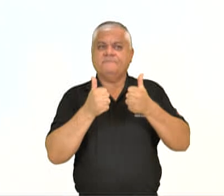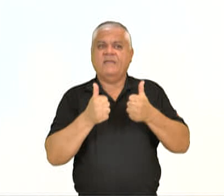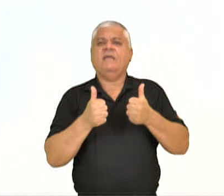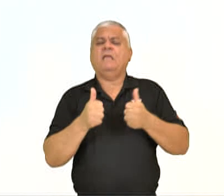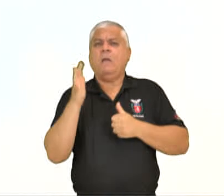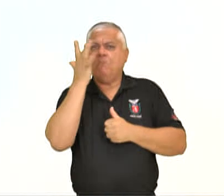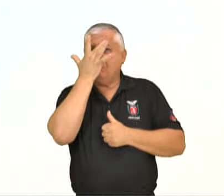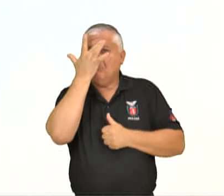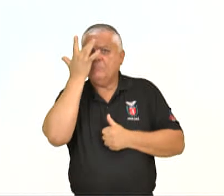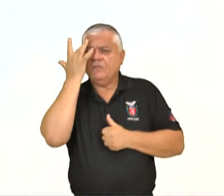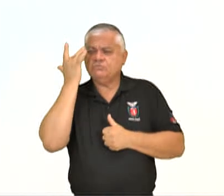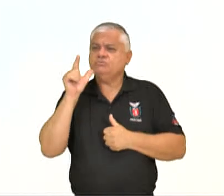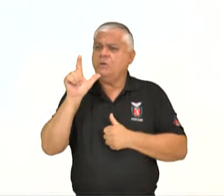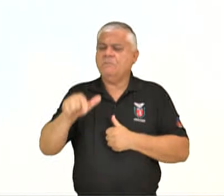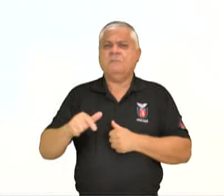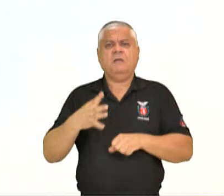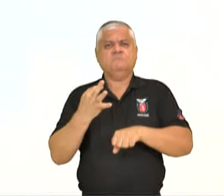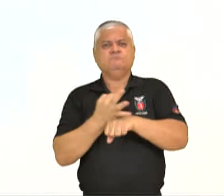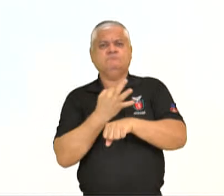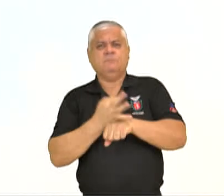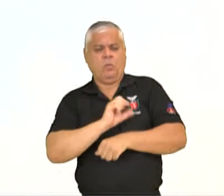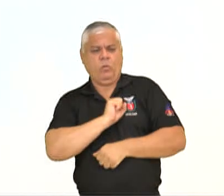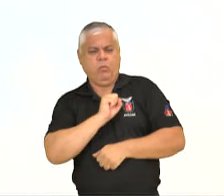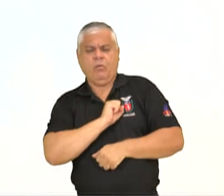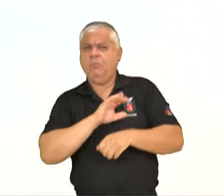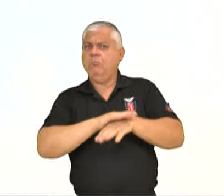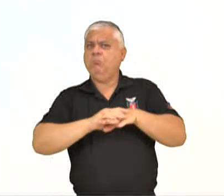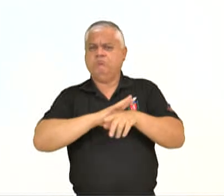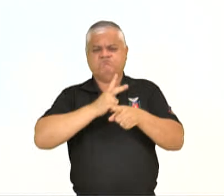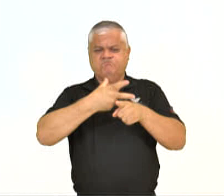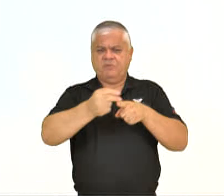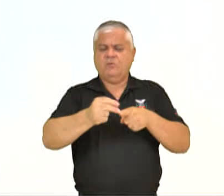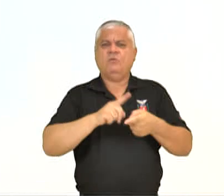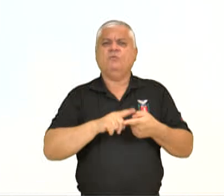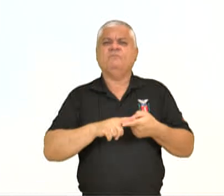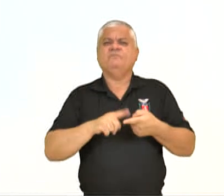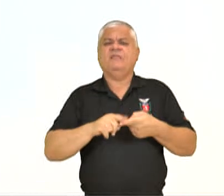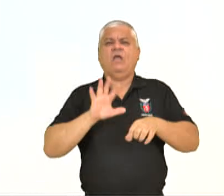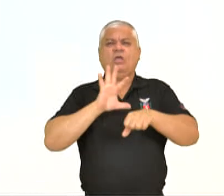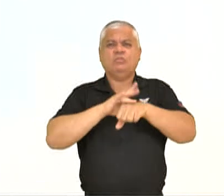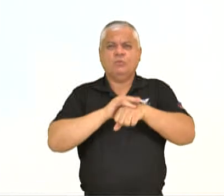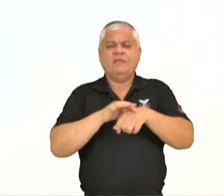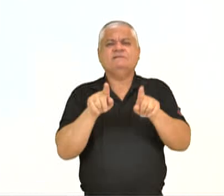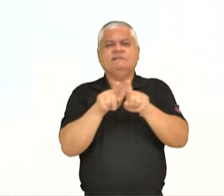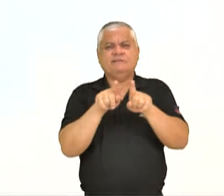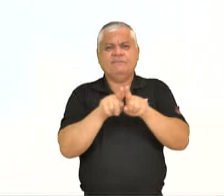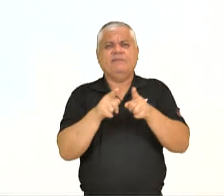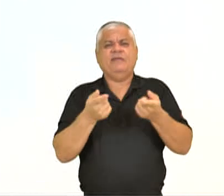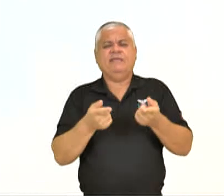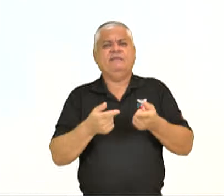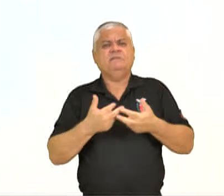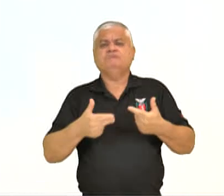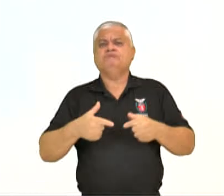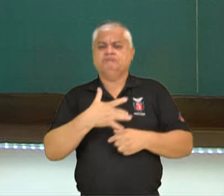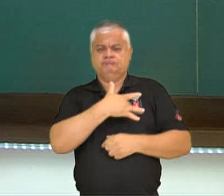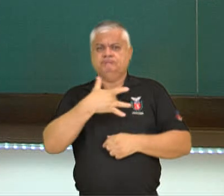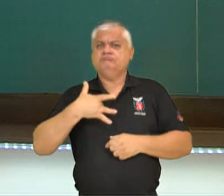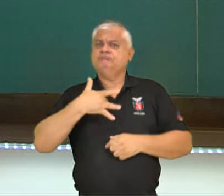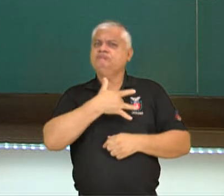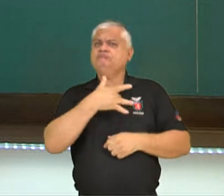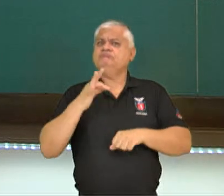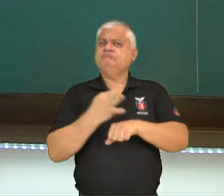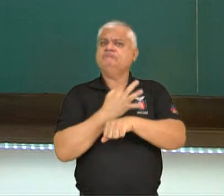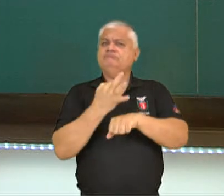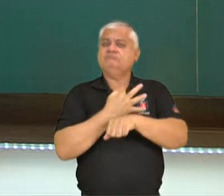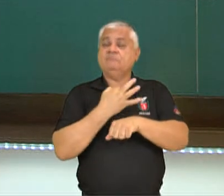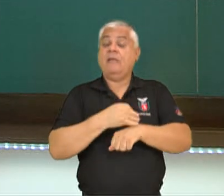a pessoa mais resistente à tuberculose, mais resistente à doença de Tay-Sachs, que eu ia falar para vocês, tá? Então, ela acaba sendo mais